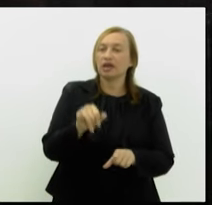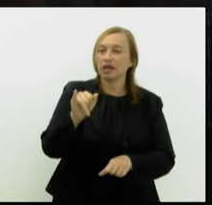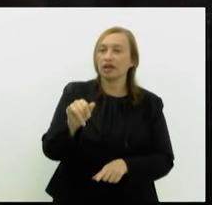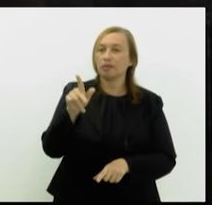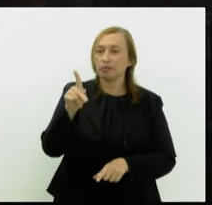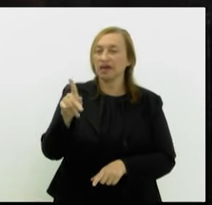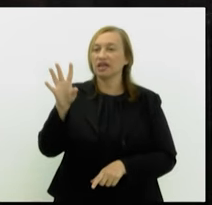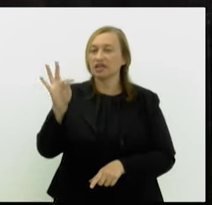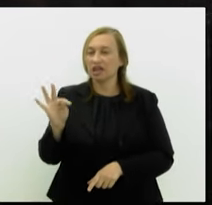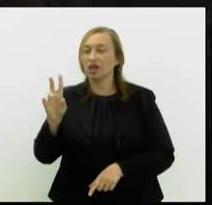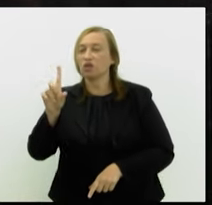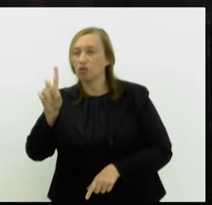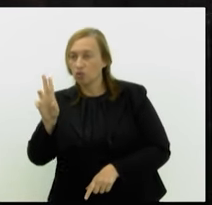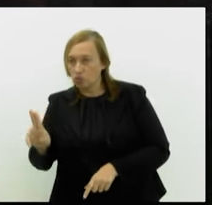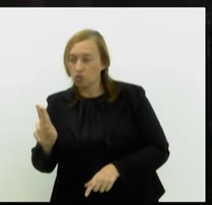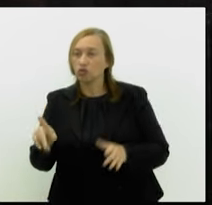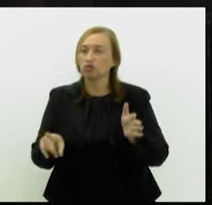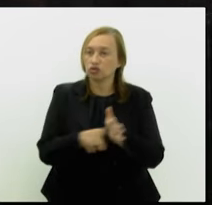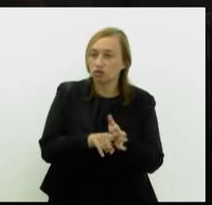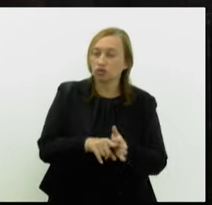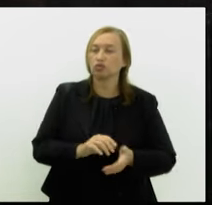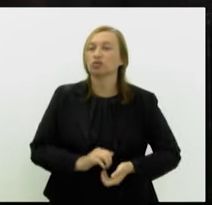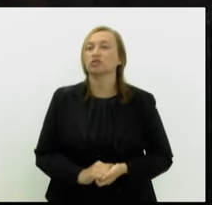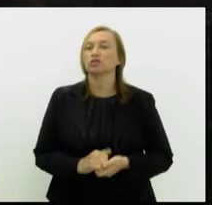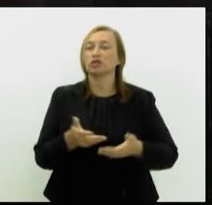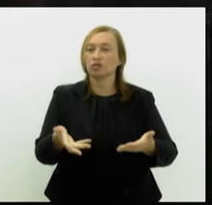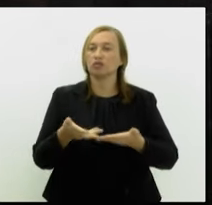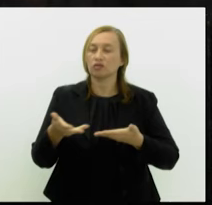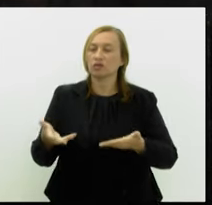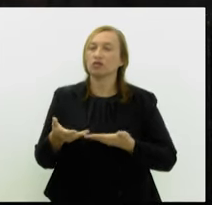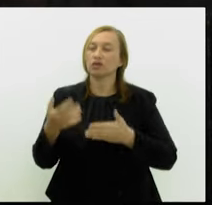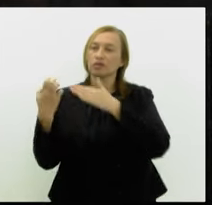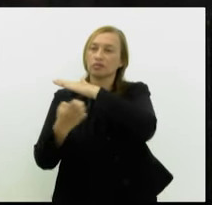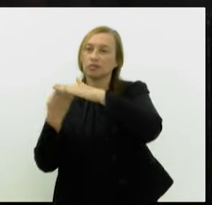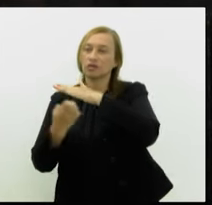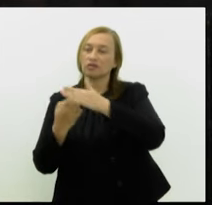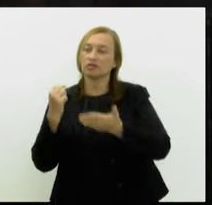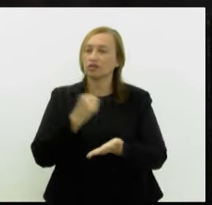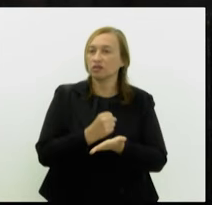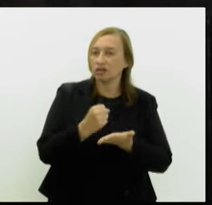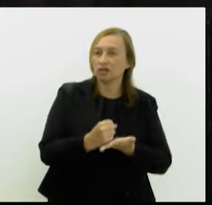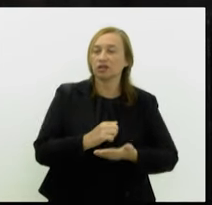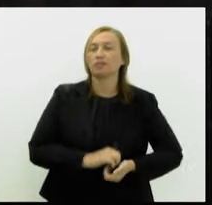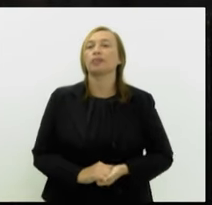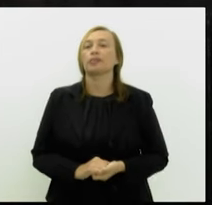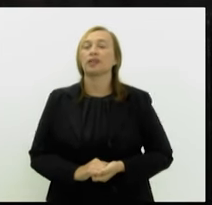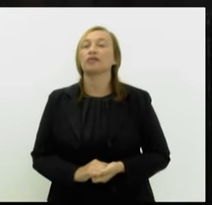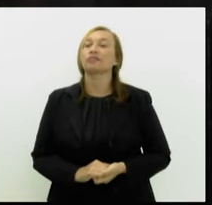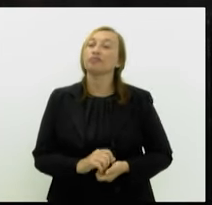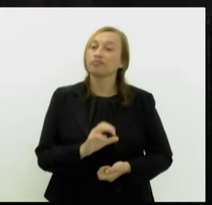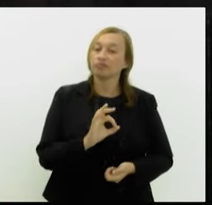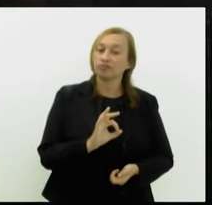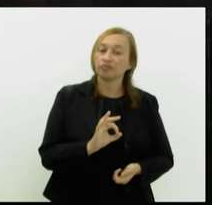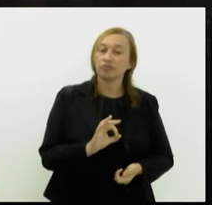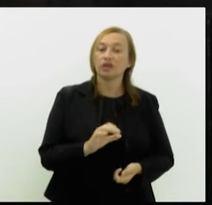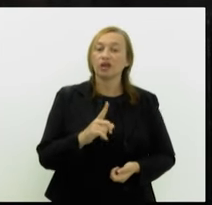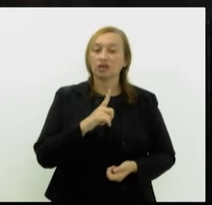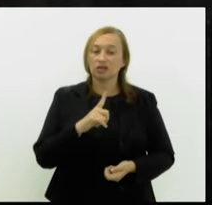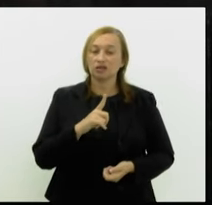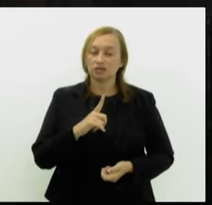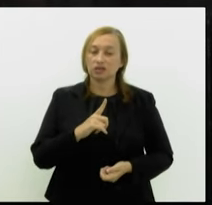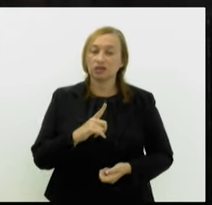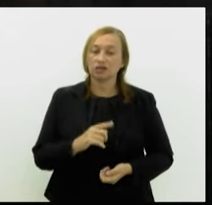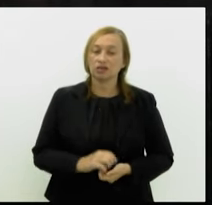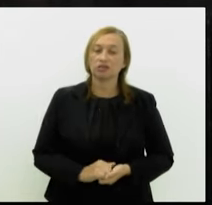para que a Caixa possa fazer a obra, até chamar a empresa que vai contratar ali o empreendimento. Então, é necessário ter um arranjo